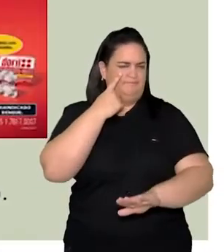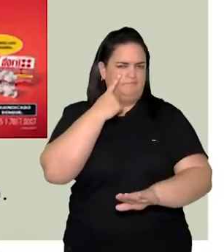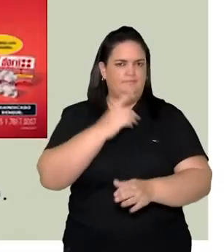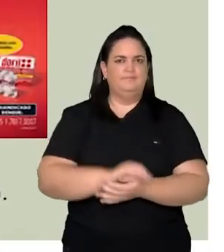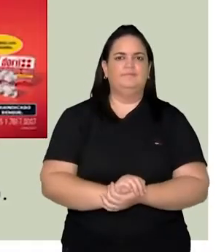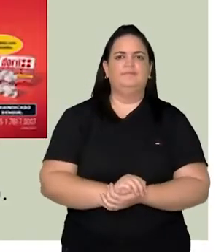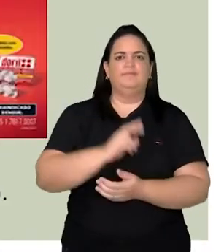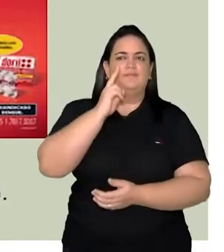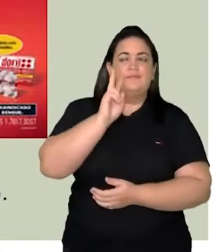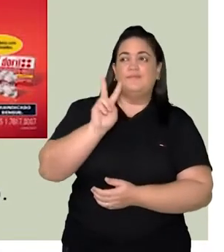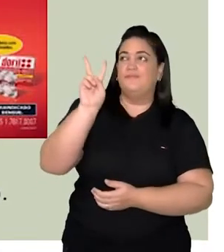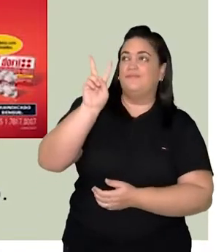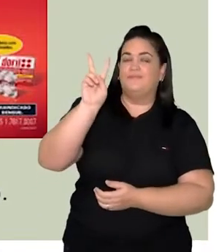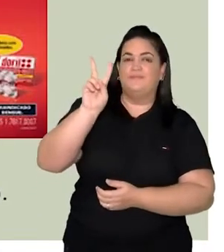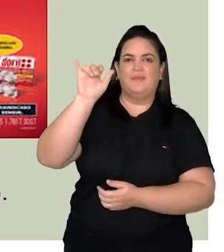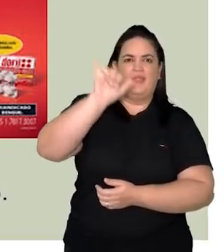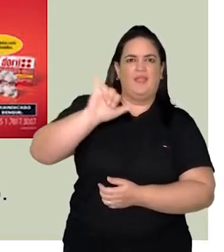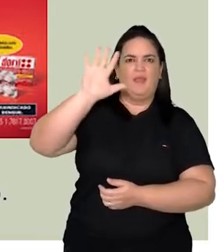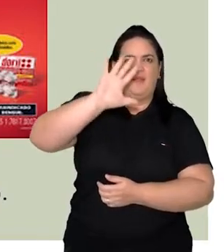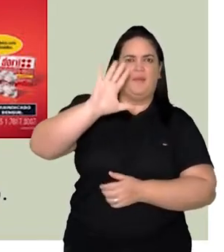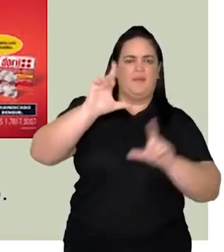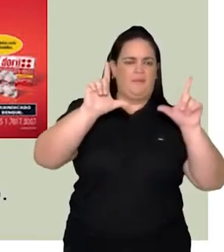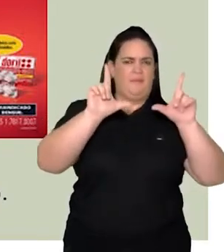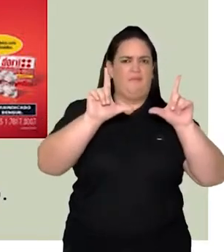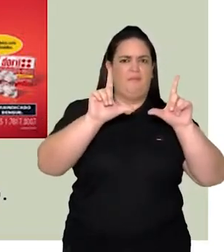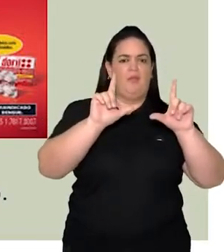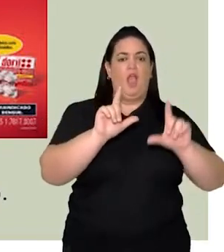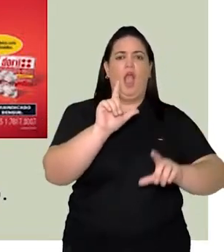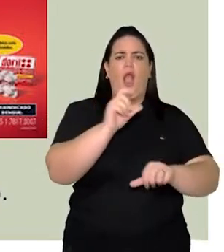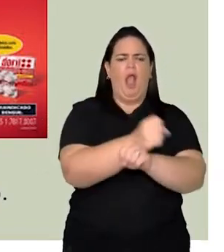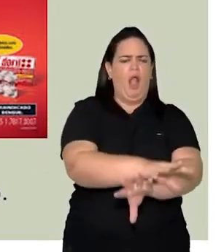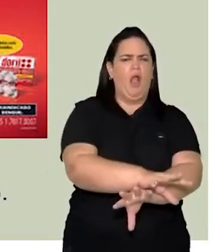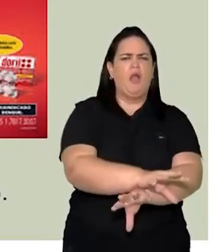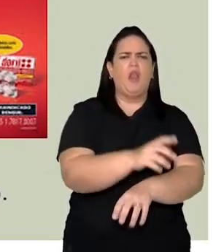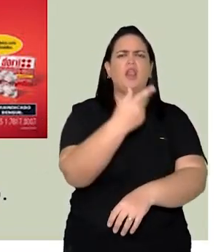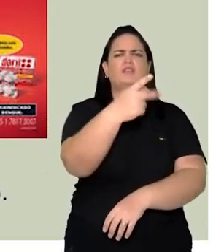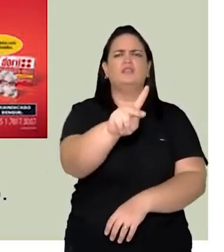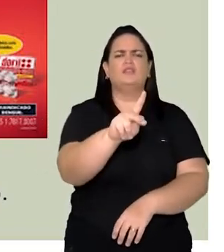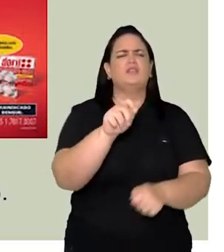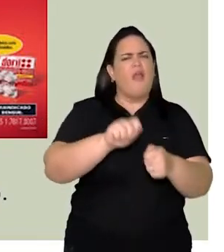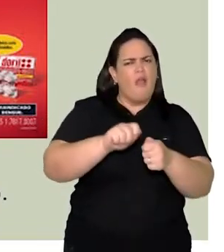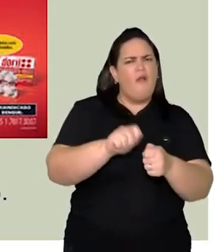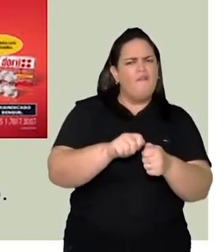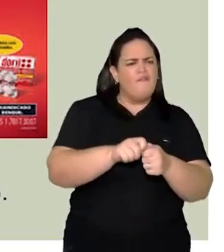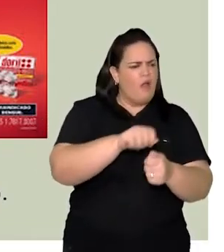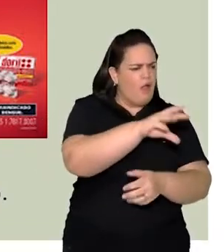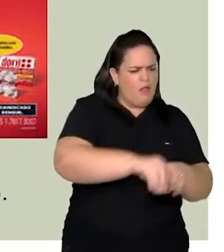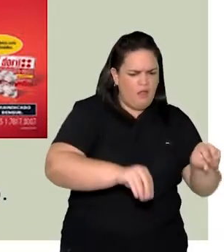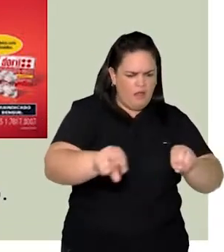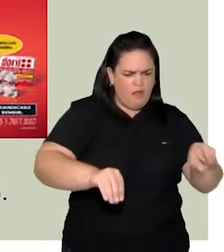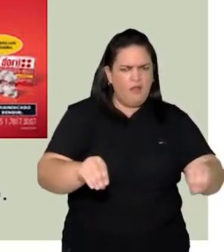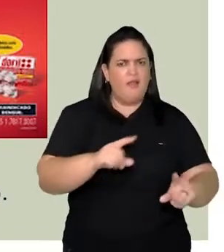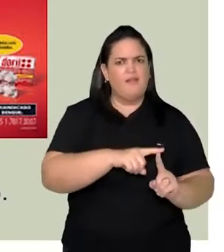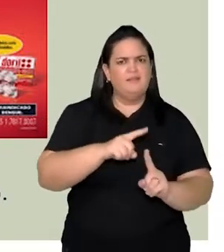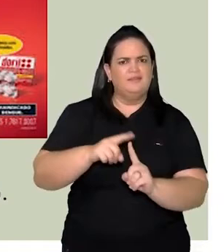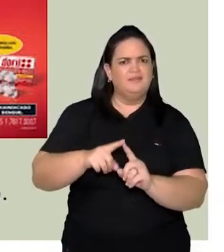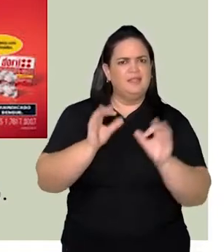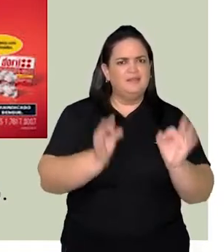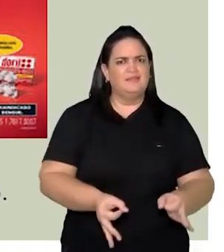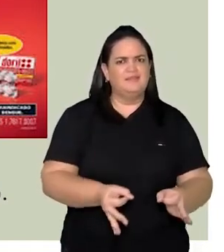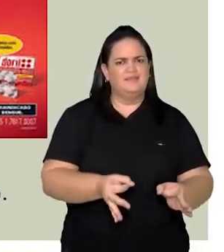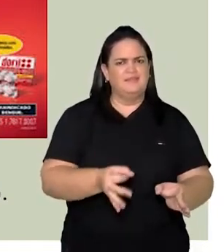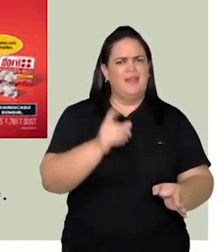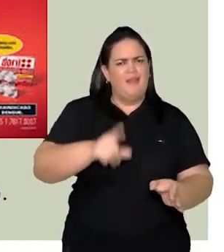Observem as seguintes imagens. Primeira, o lixo é seu, faça uma coleta seletiva, condição para um